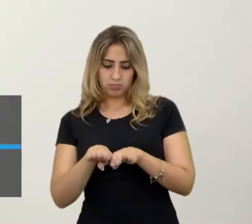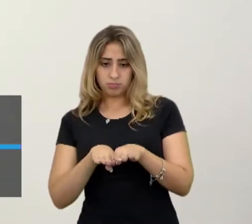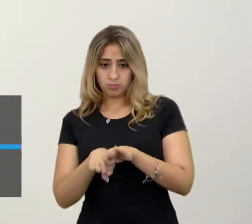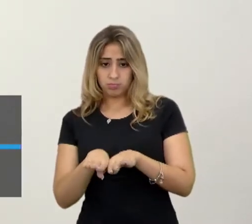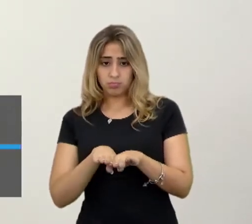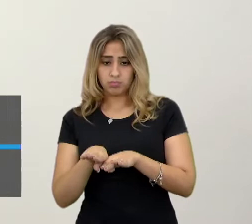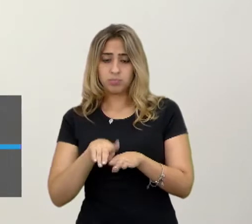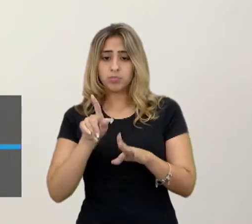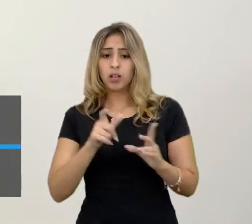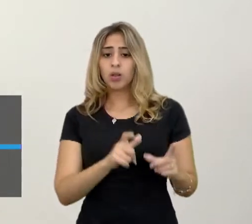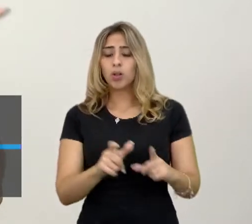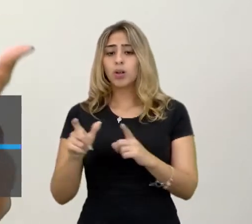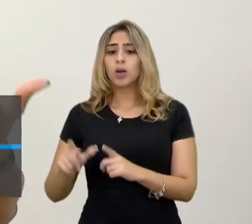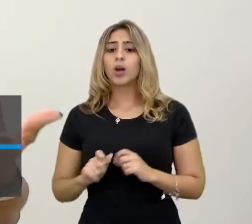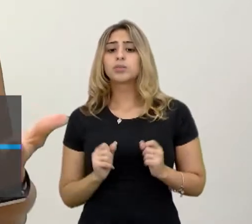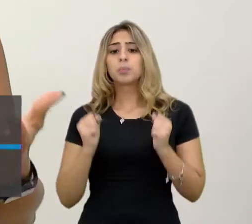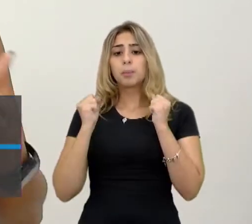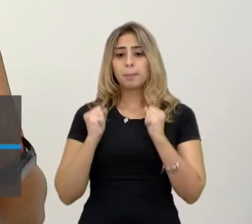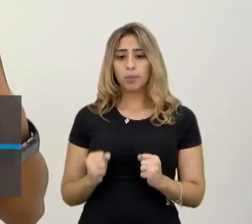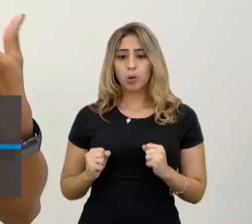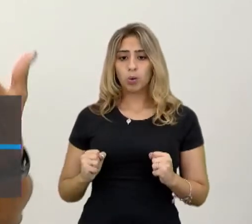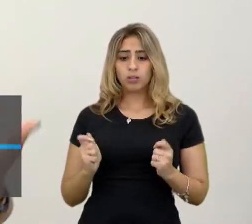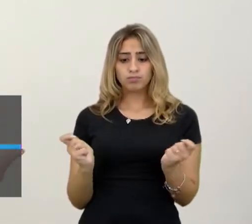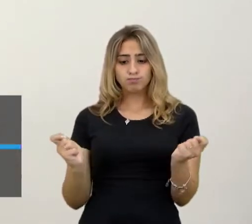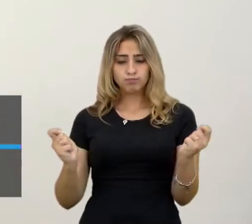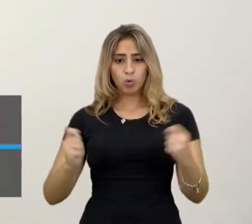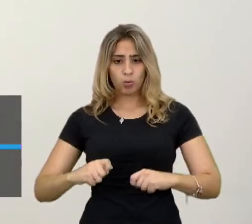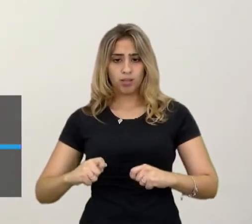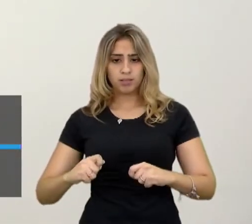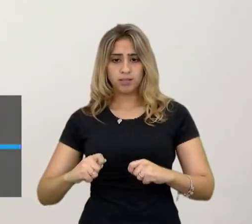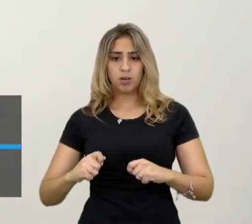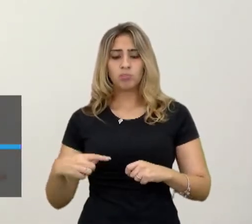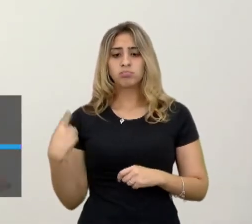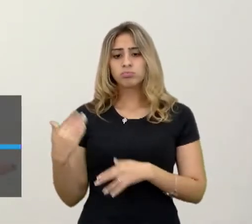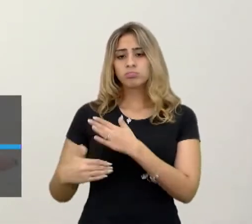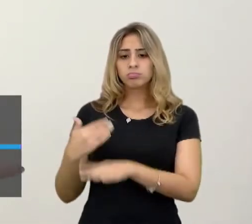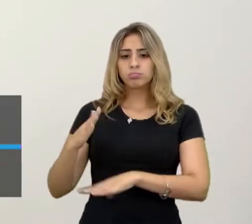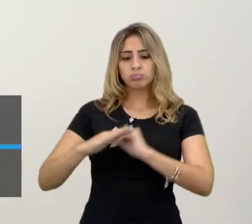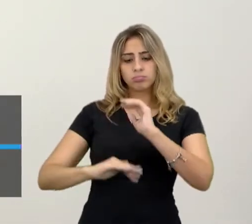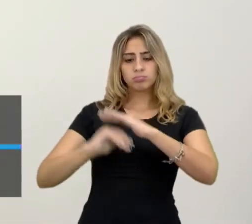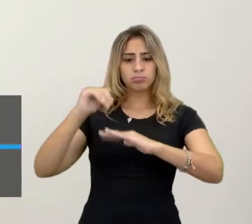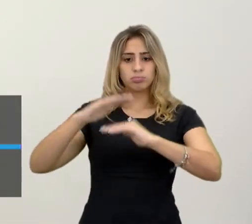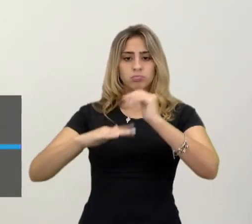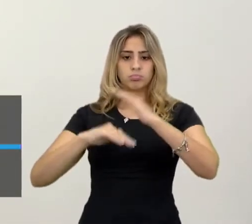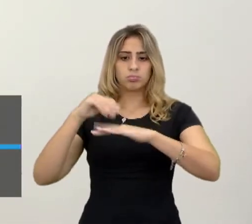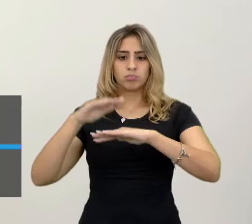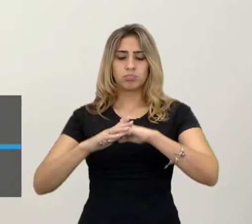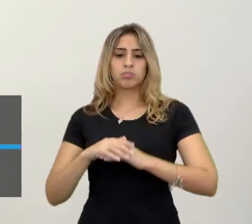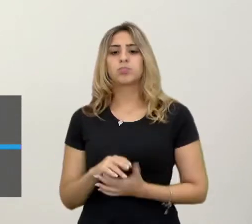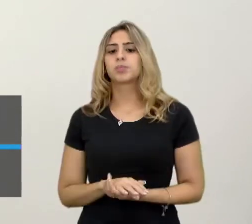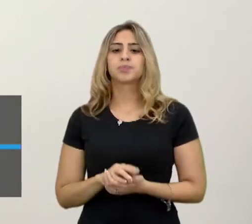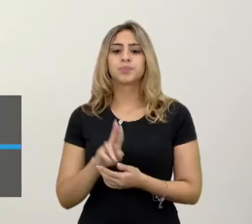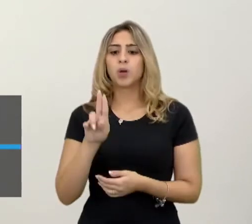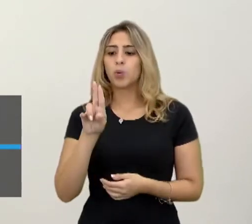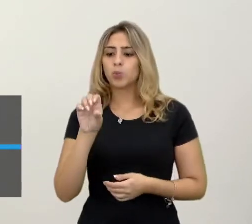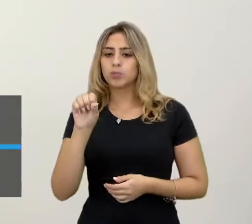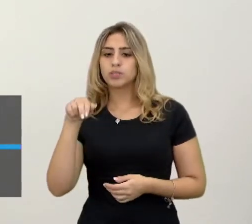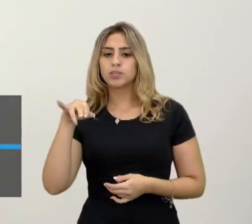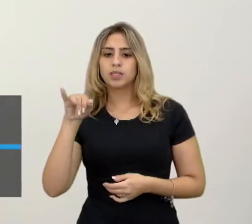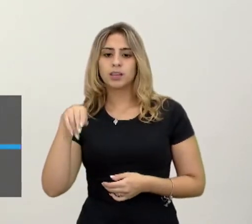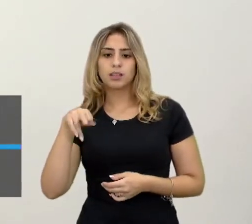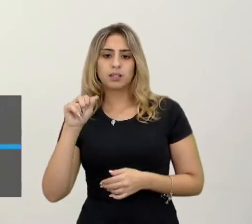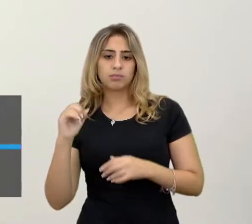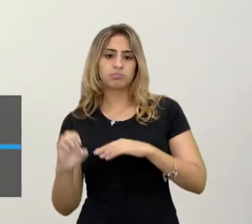são lugares potenciais, em potencial, para se construir uma usina geotérmica. Porque é a partir daí